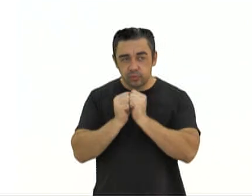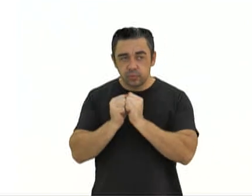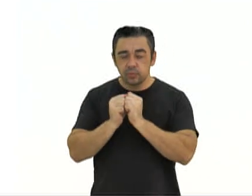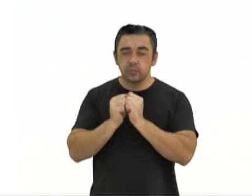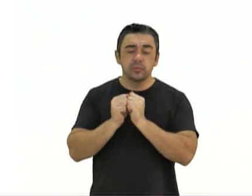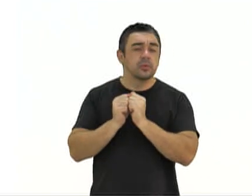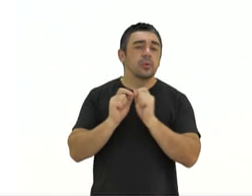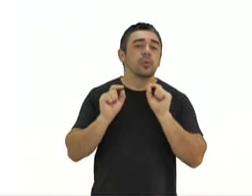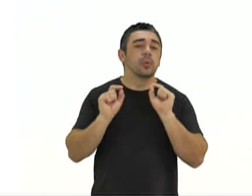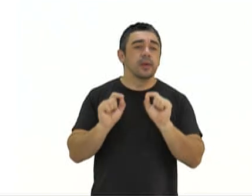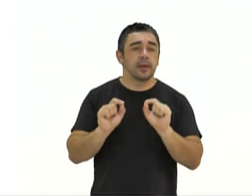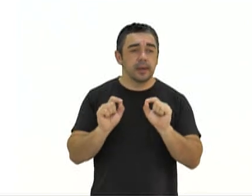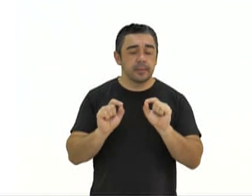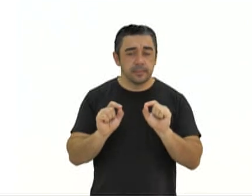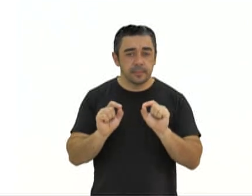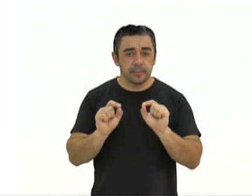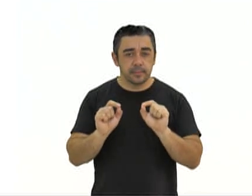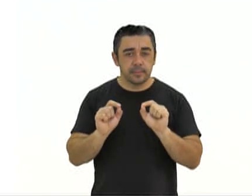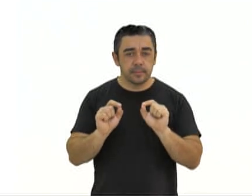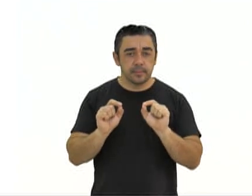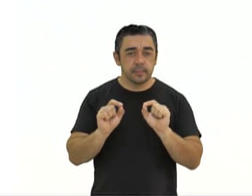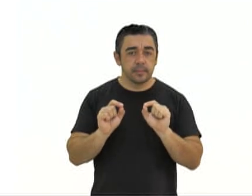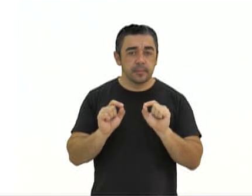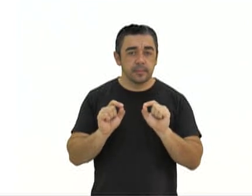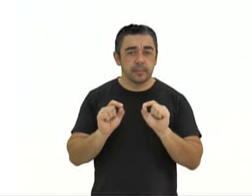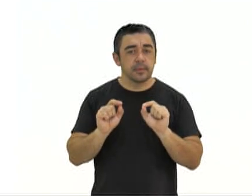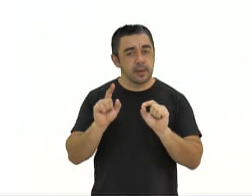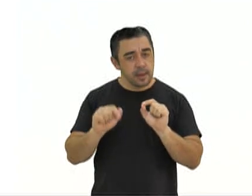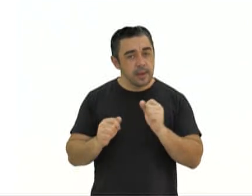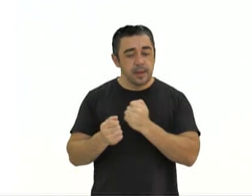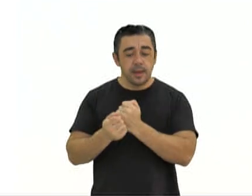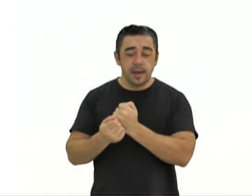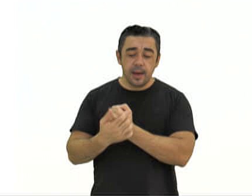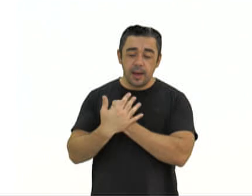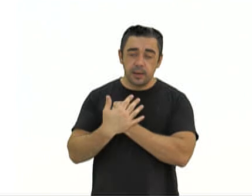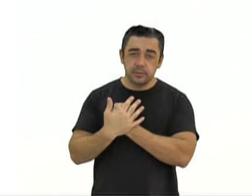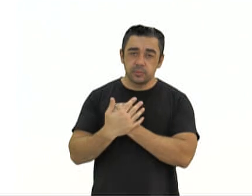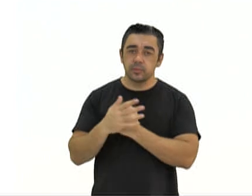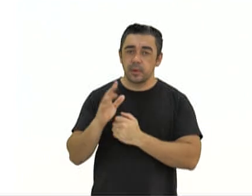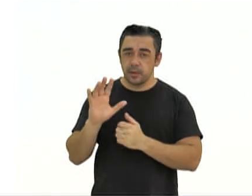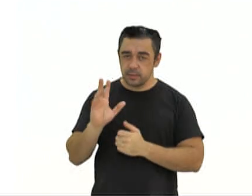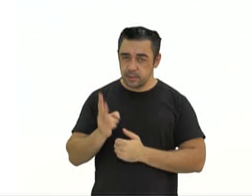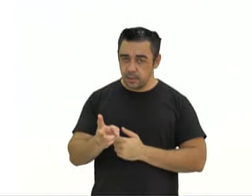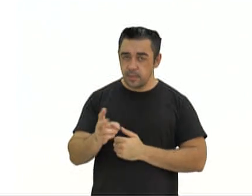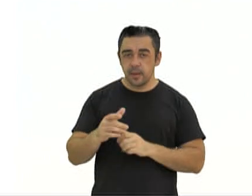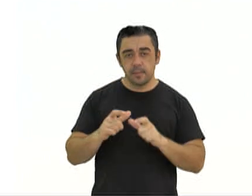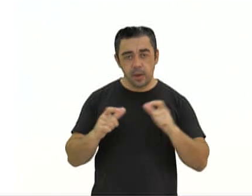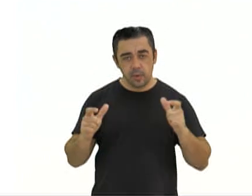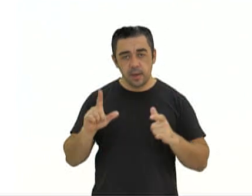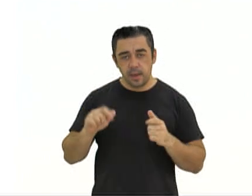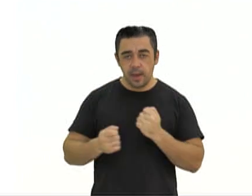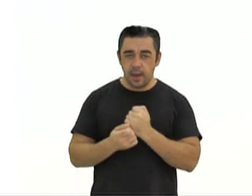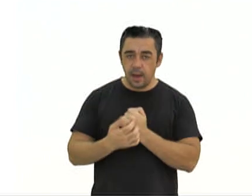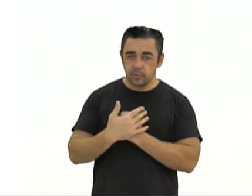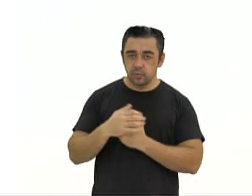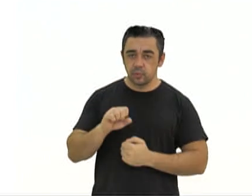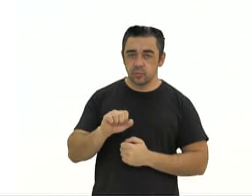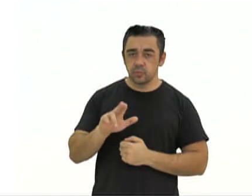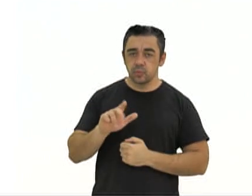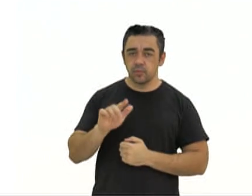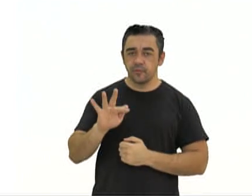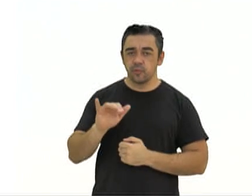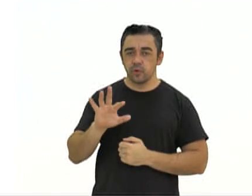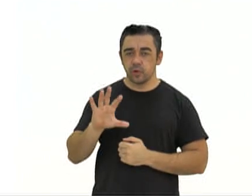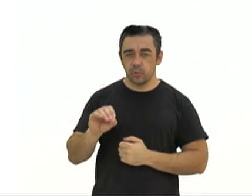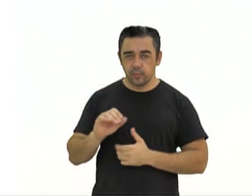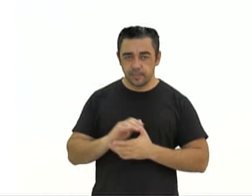quê? Um catalisador ácido, normalmente é o ácido sulfúrico, certo? Por meio de uma